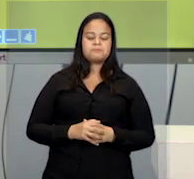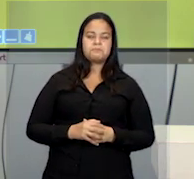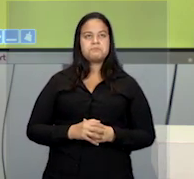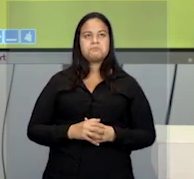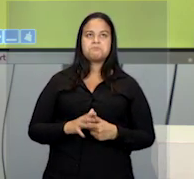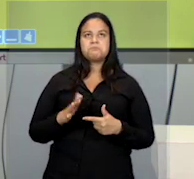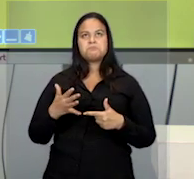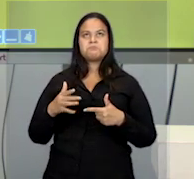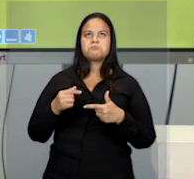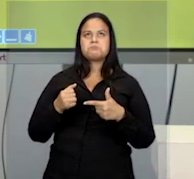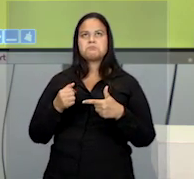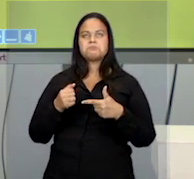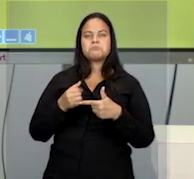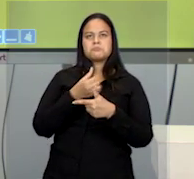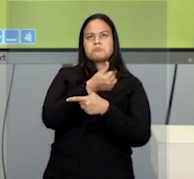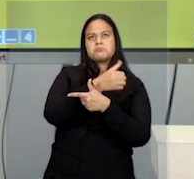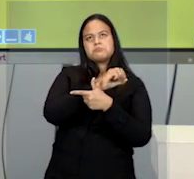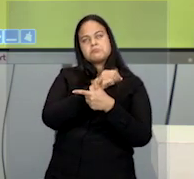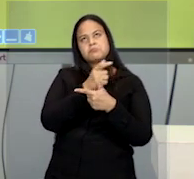Aproximadamente 17.